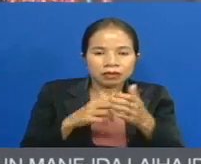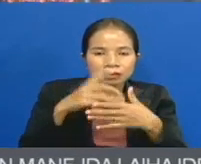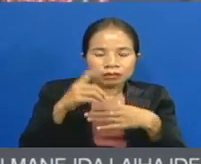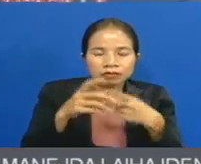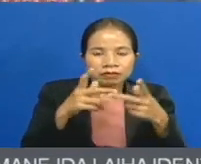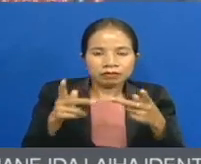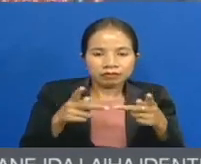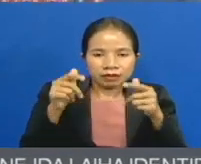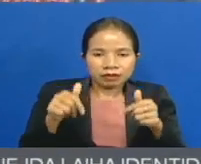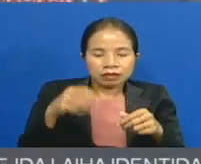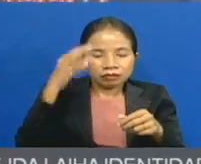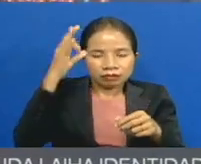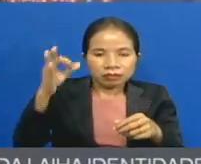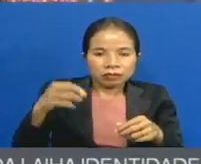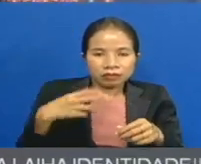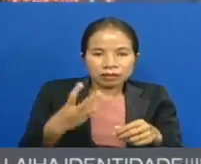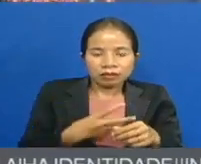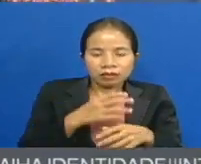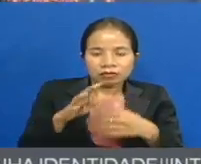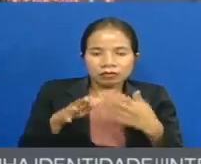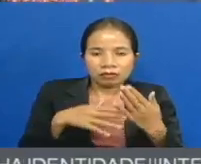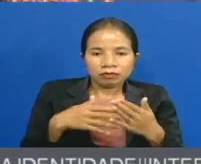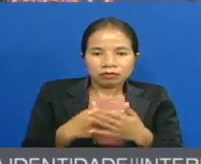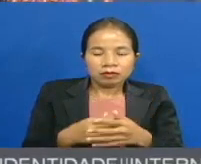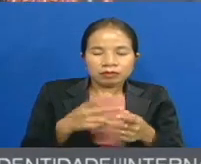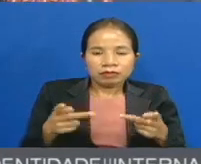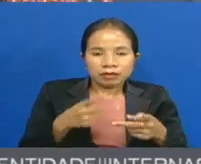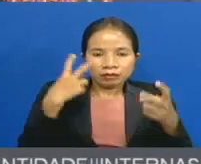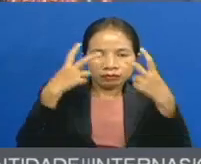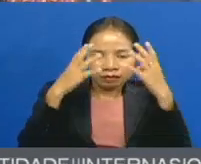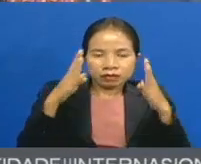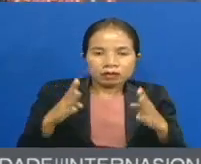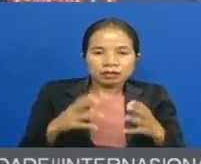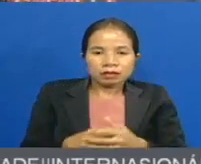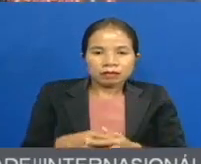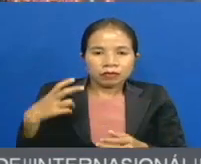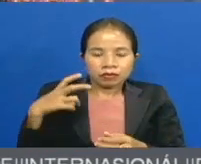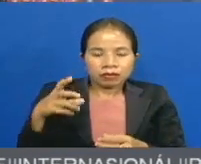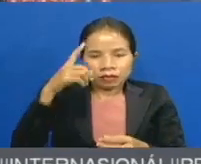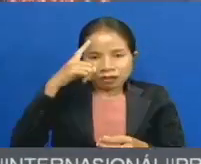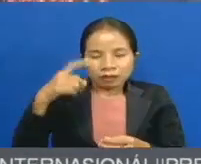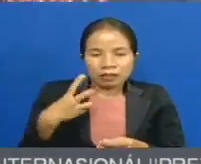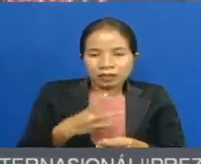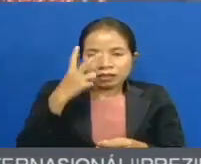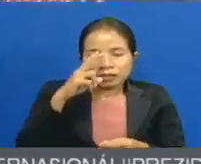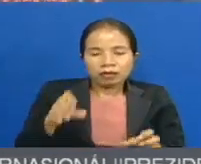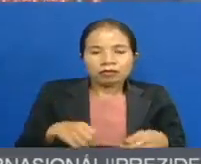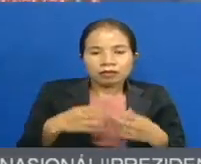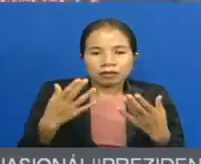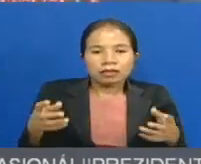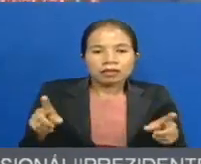dane paraba meru ente mi ba futur ne sai fatin turistiko kultural ni tambai tare fatin ni kondisan hane